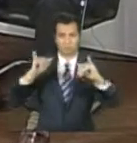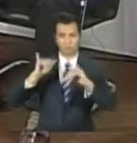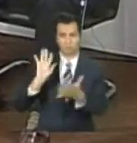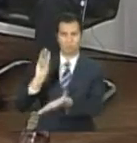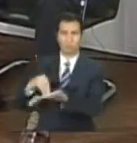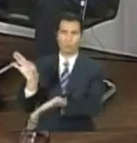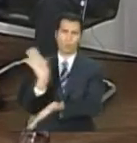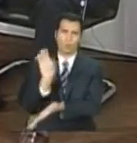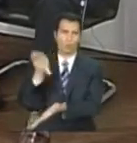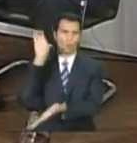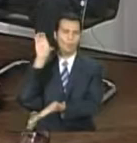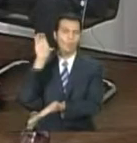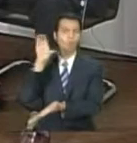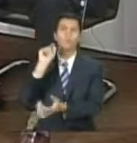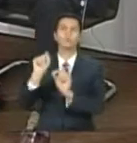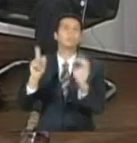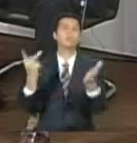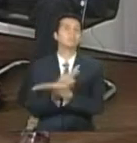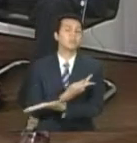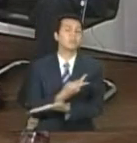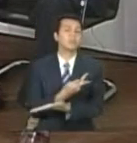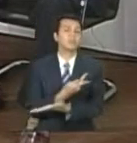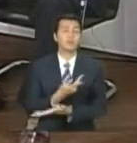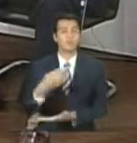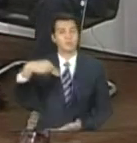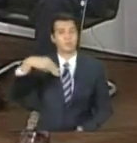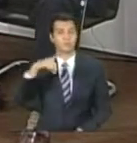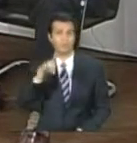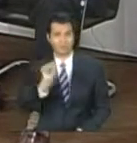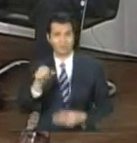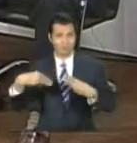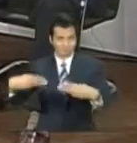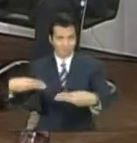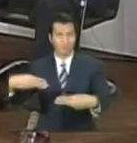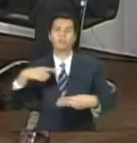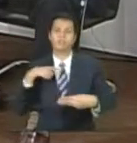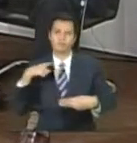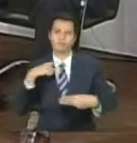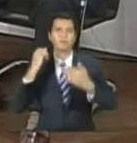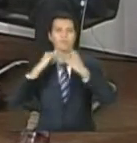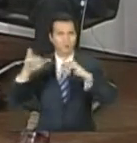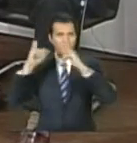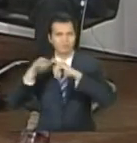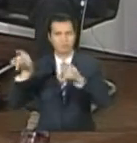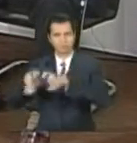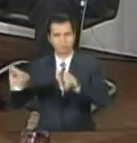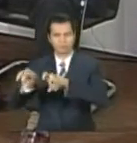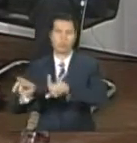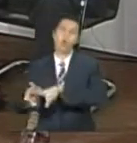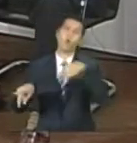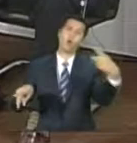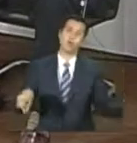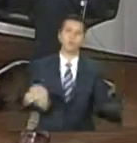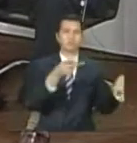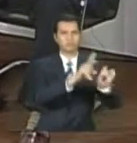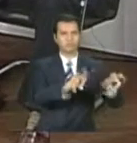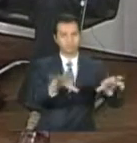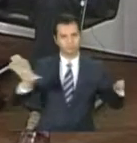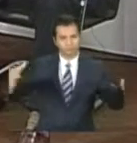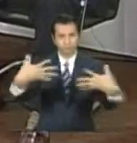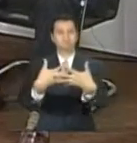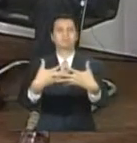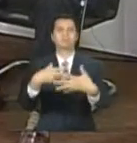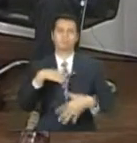MDS realiza cruzamentos periódicos entre o cadastro único e outros registros administrativos. Então, por exemplo,